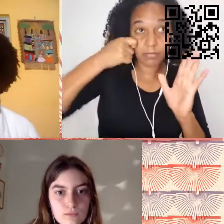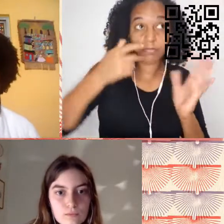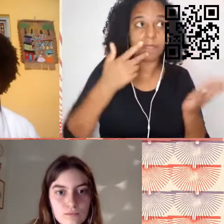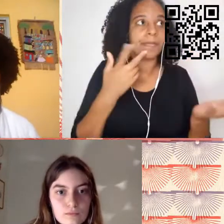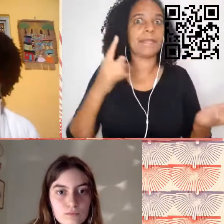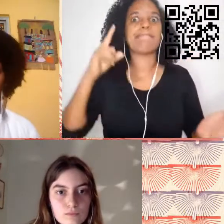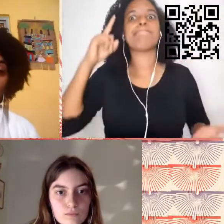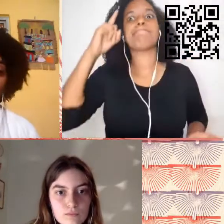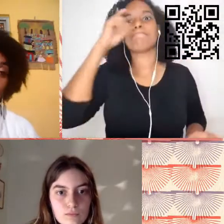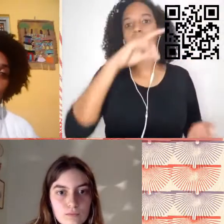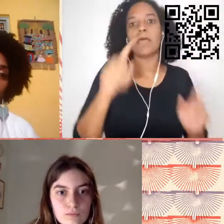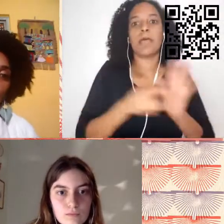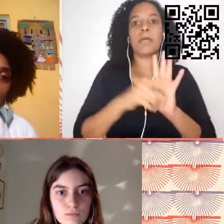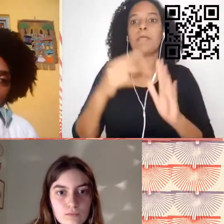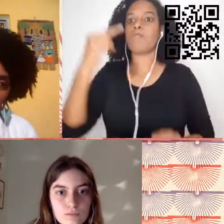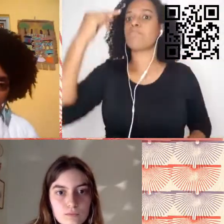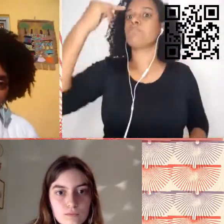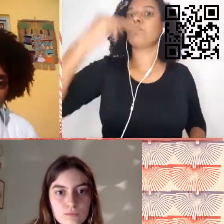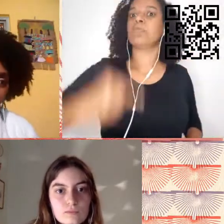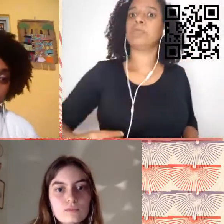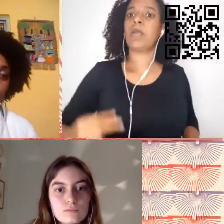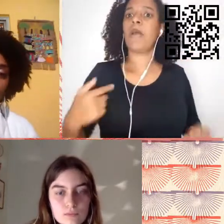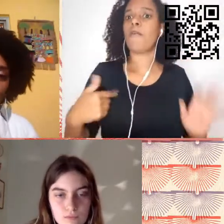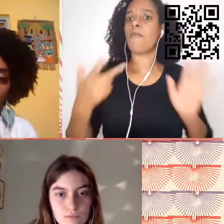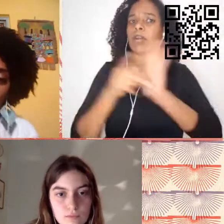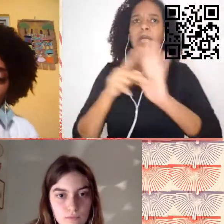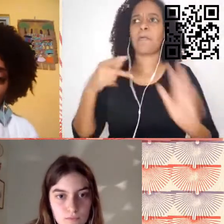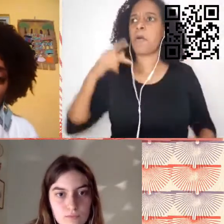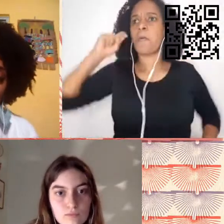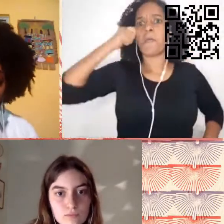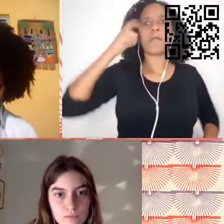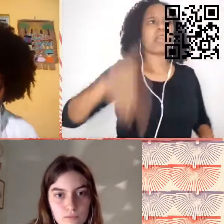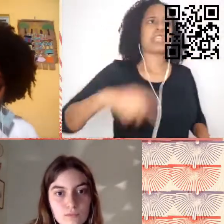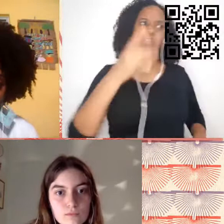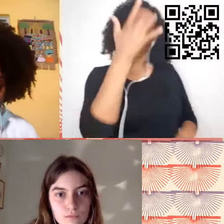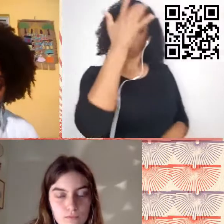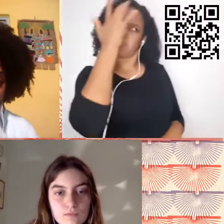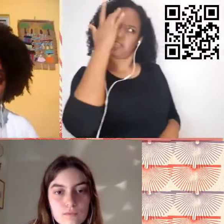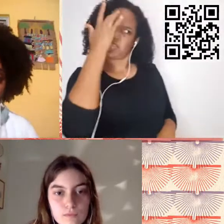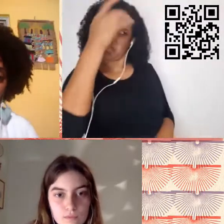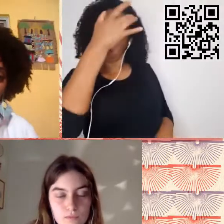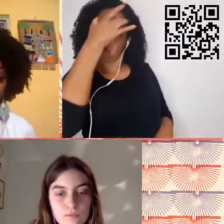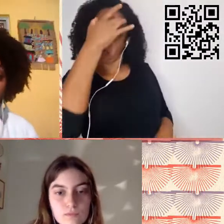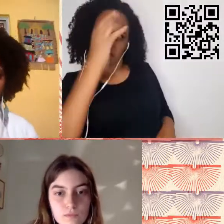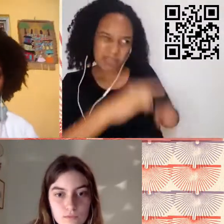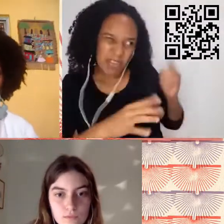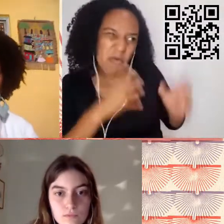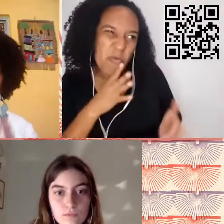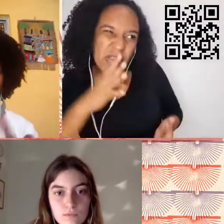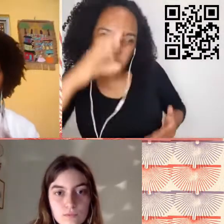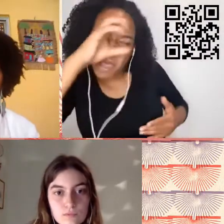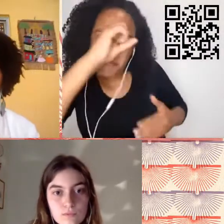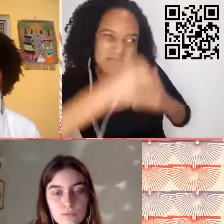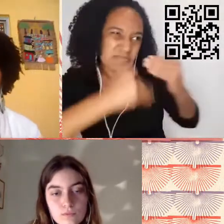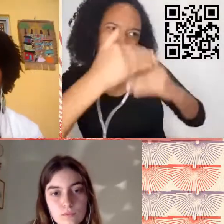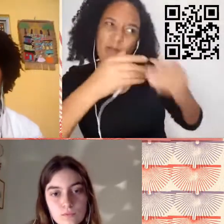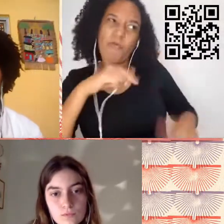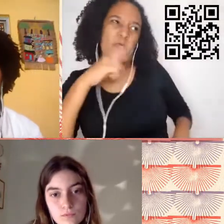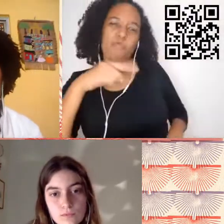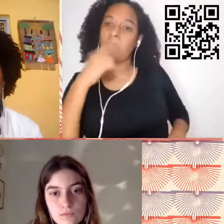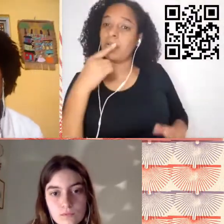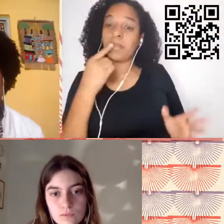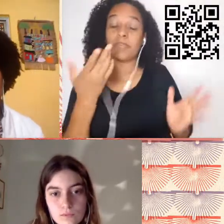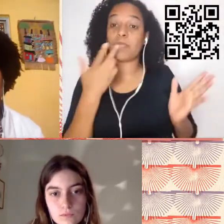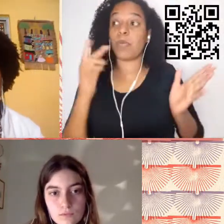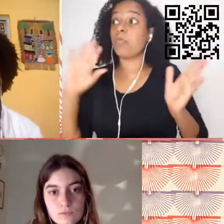né? Inclusive a imagem de que nós não somos intelectuais, que nós não somos produtoras de conhecimento, né? A gente está preso a